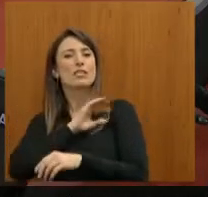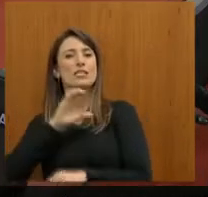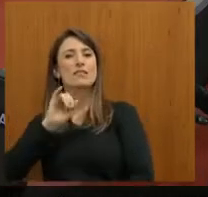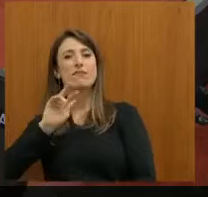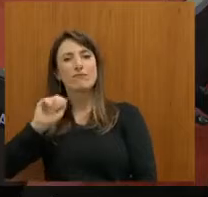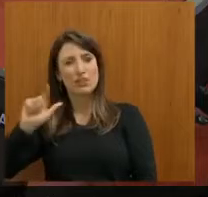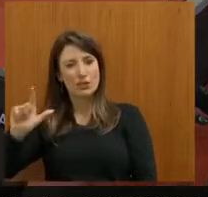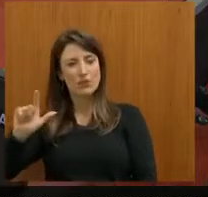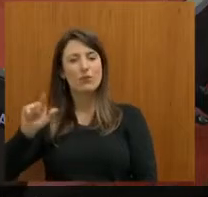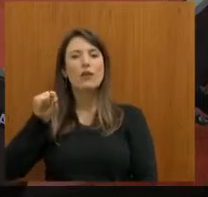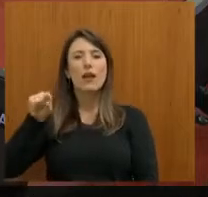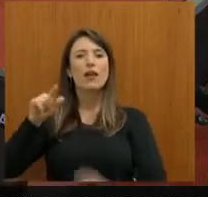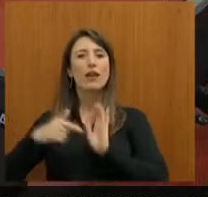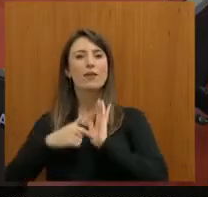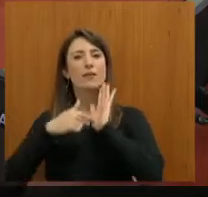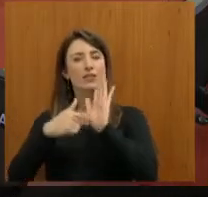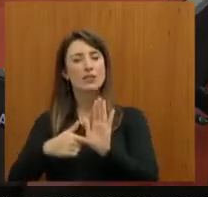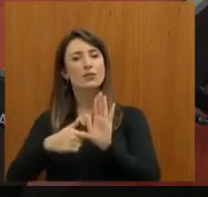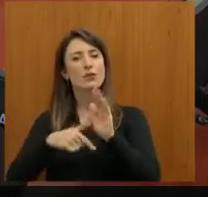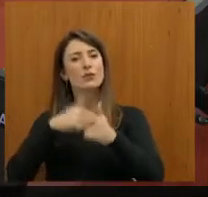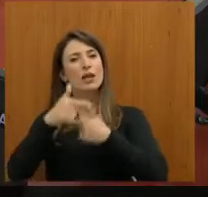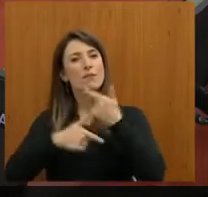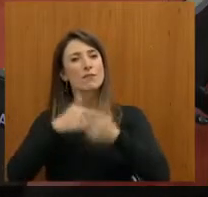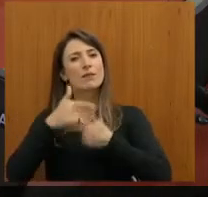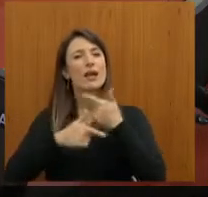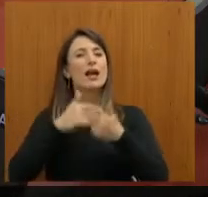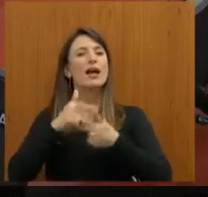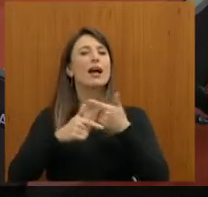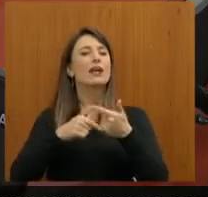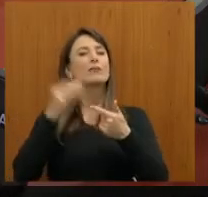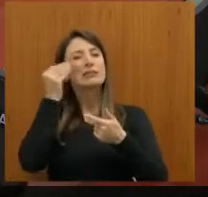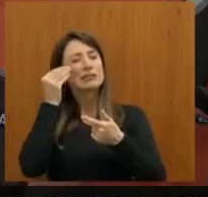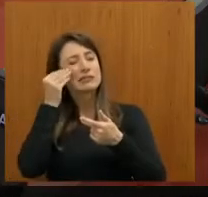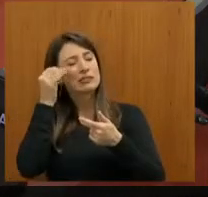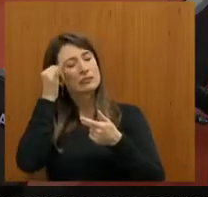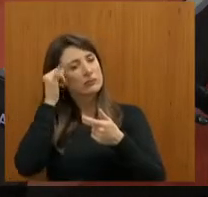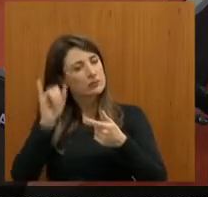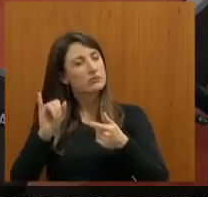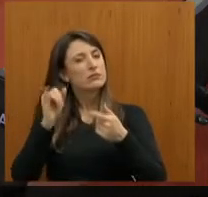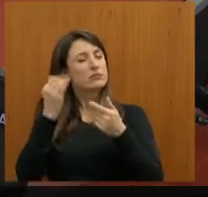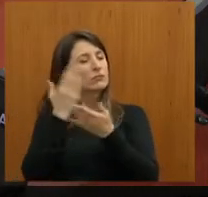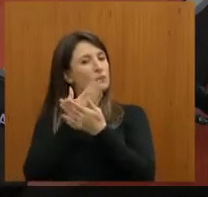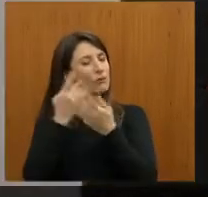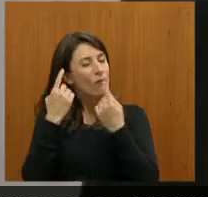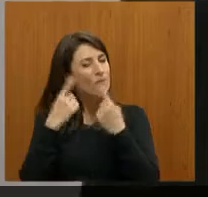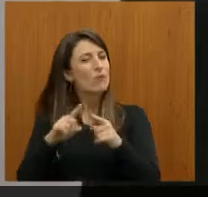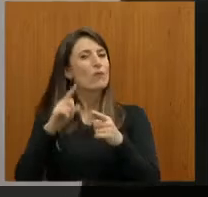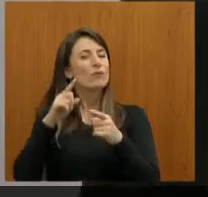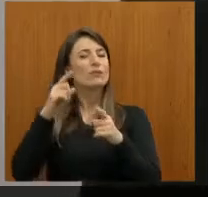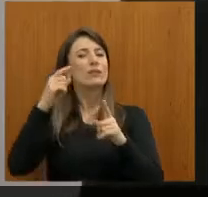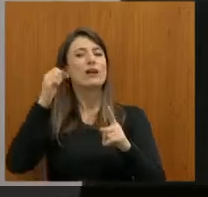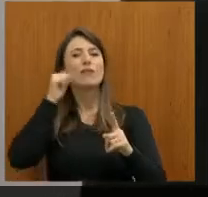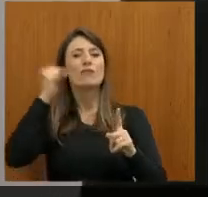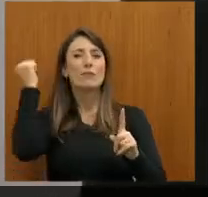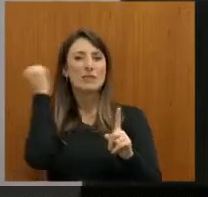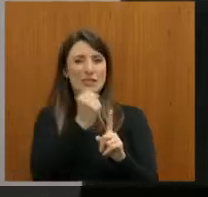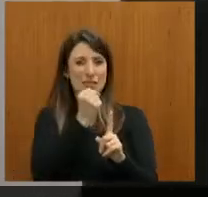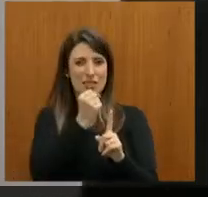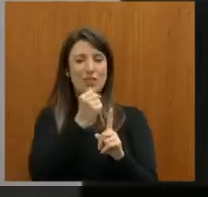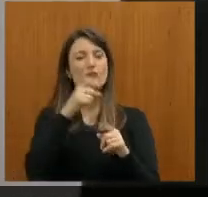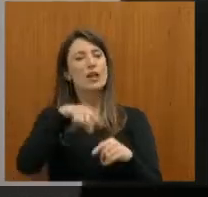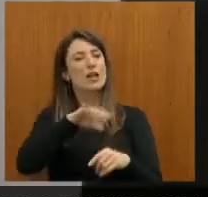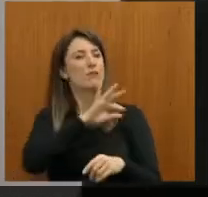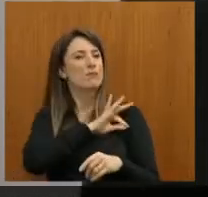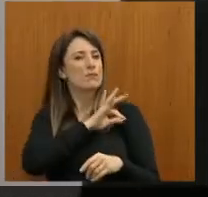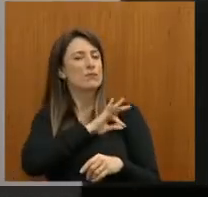nos apresentou o trabalho de enfrentamento a prevenção do feminicídio que a polícia civil vem fazendo que ela à frente